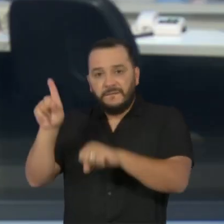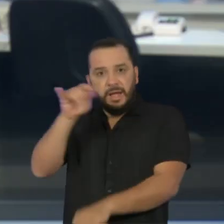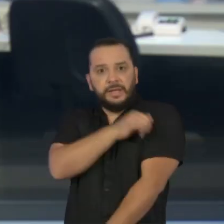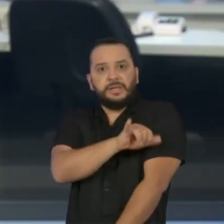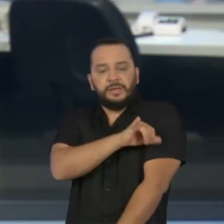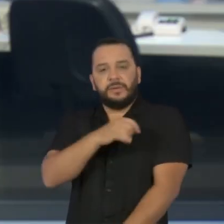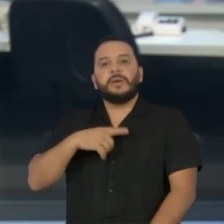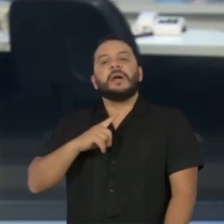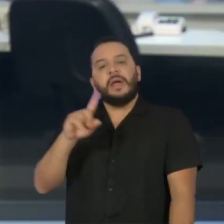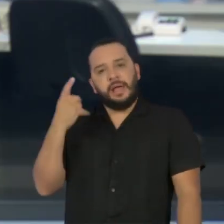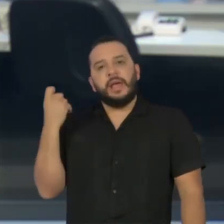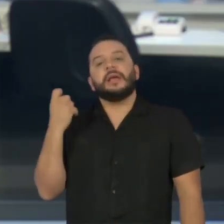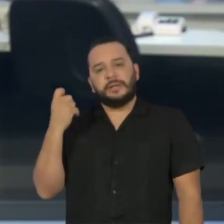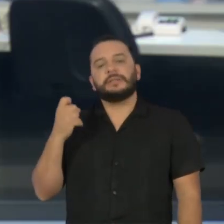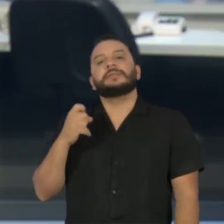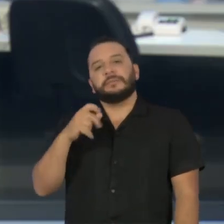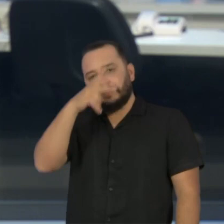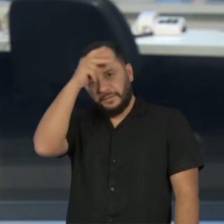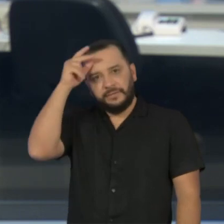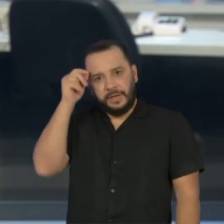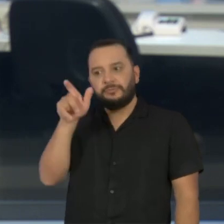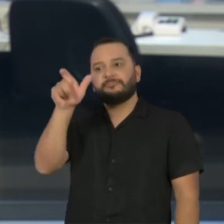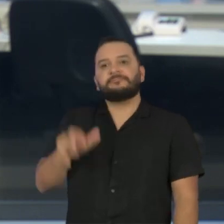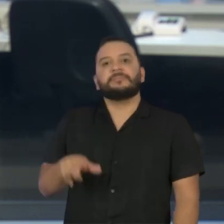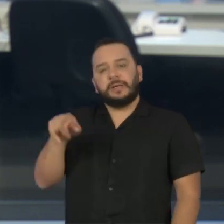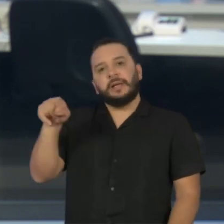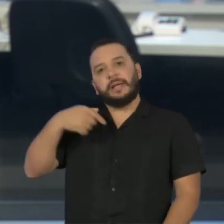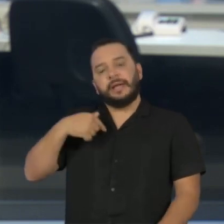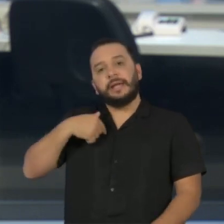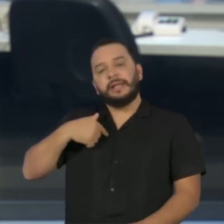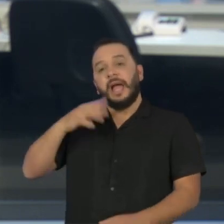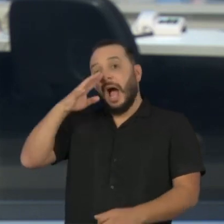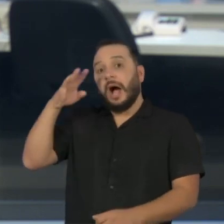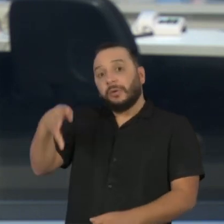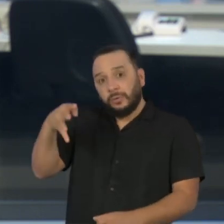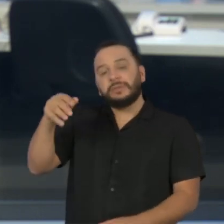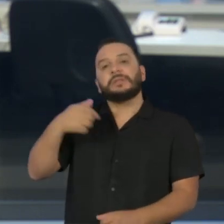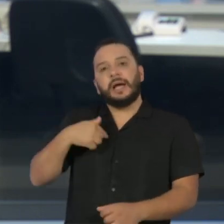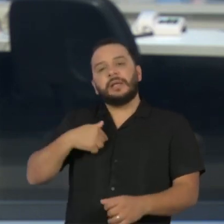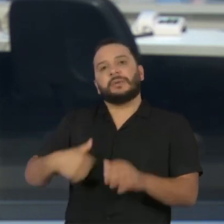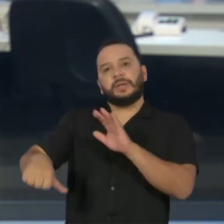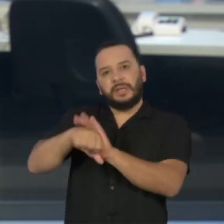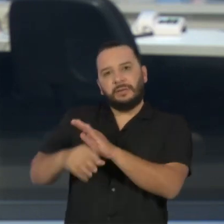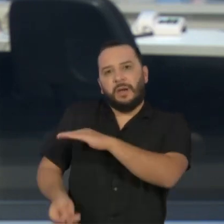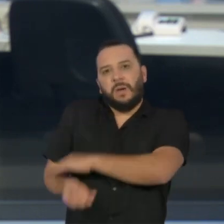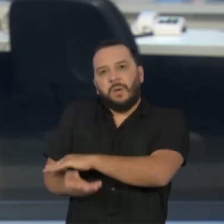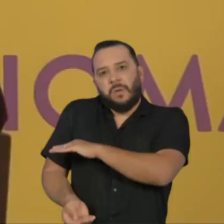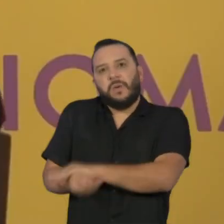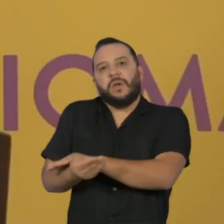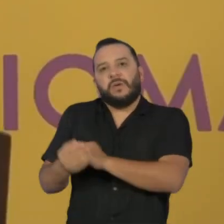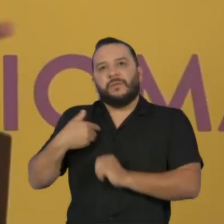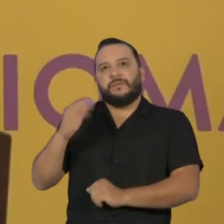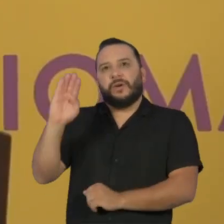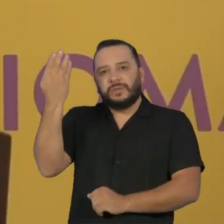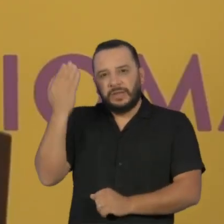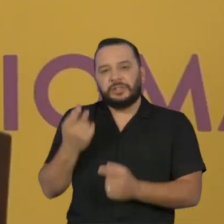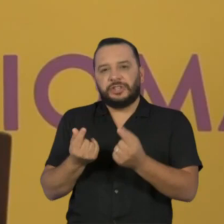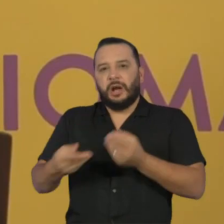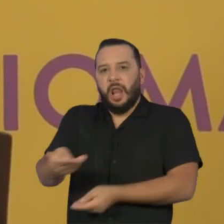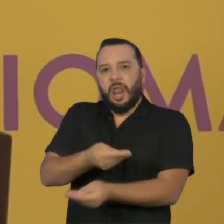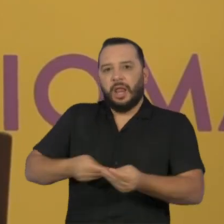prefeitos do meio e virou réu na justiça eleitoral pelos crimes de corrupção falsidade ideológica e lavagem de dinheiro